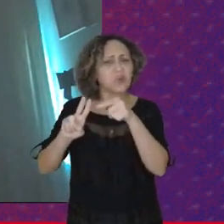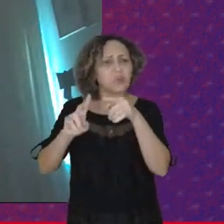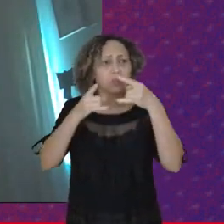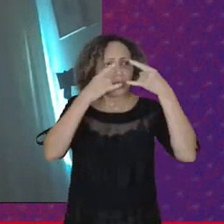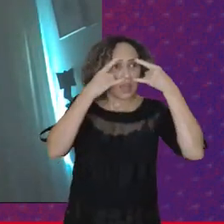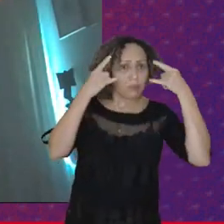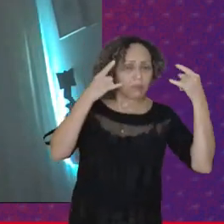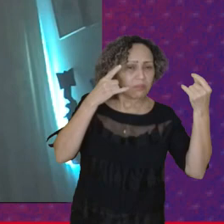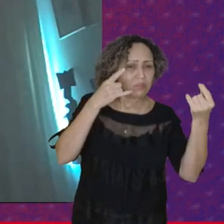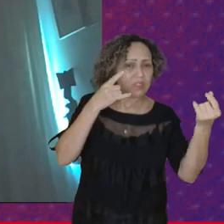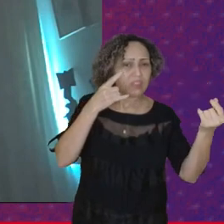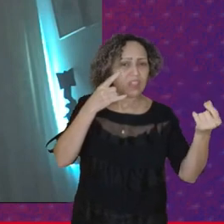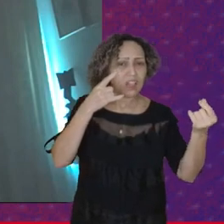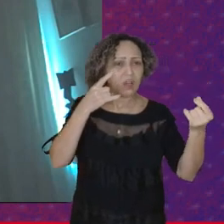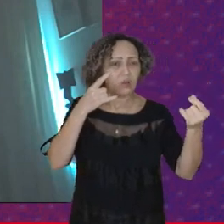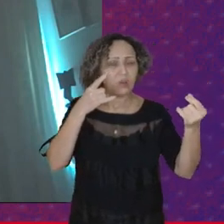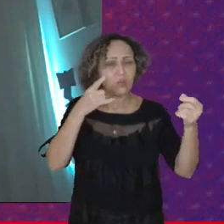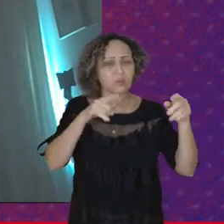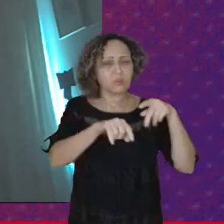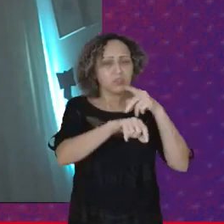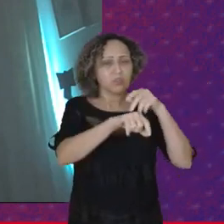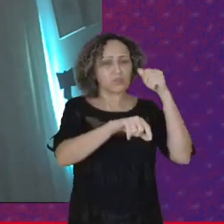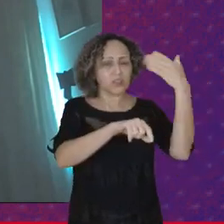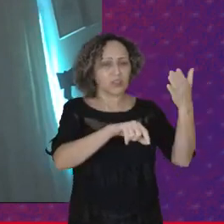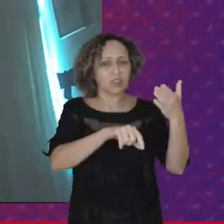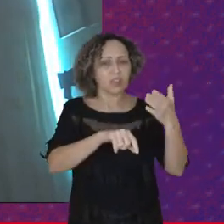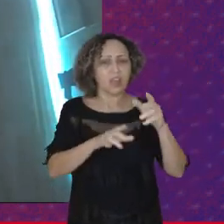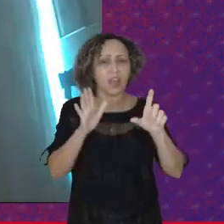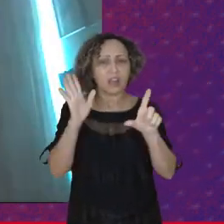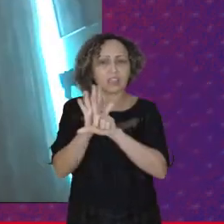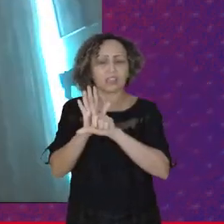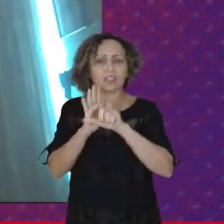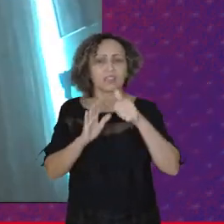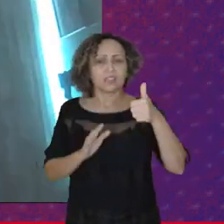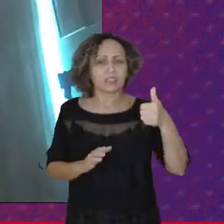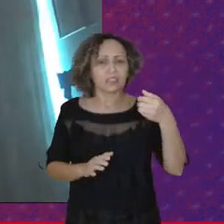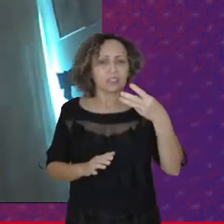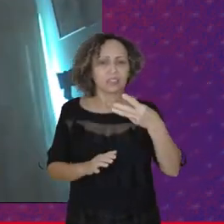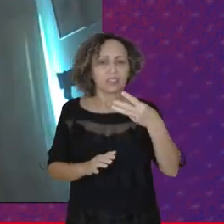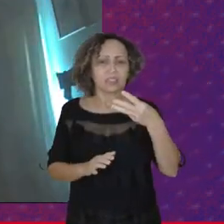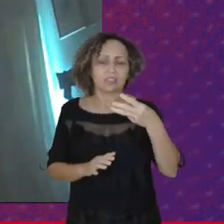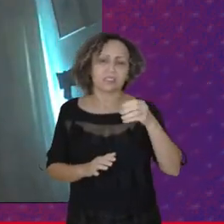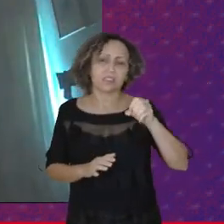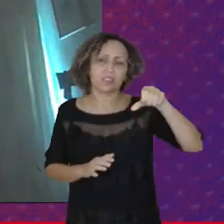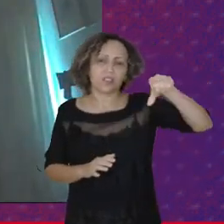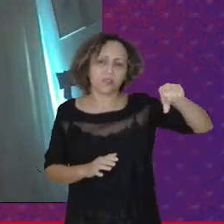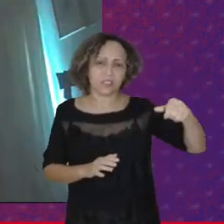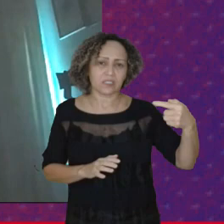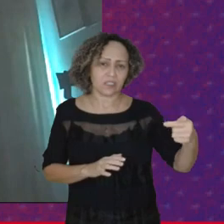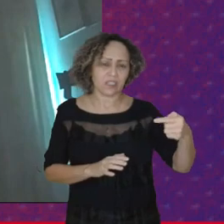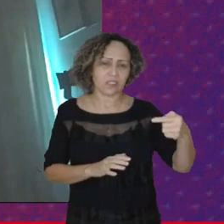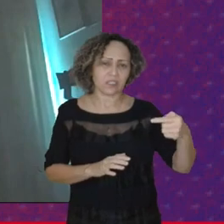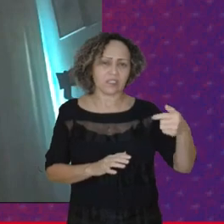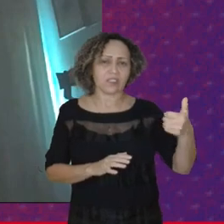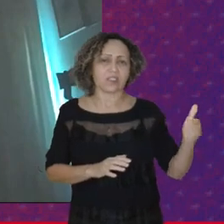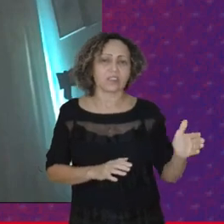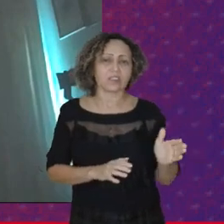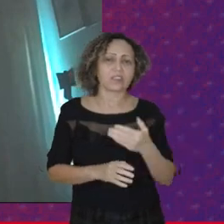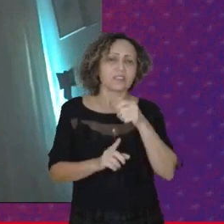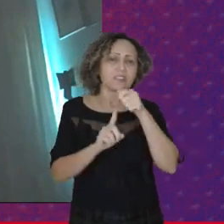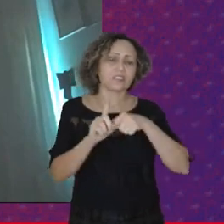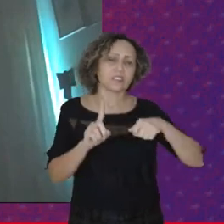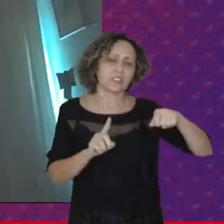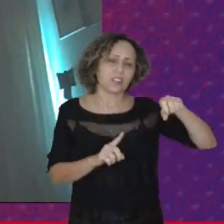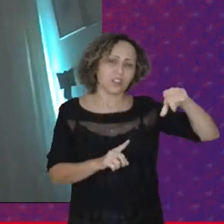Eu me refiro à Lei 13.097, 19 de janeiro de 2015, que desde aquela época está